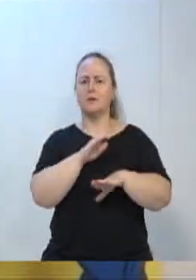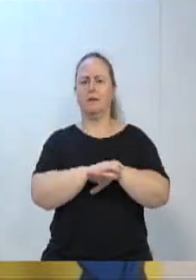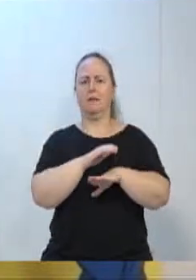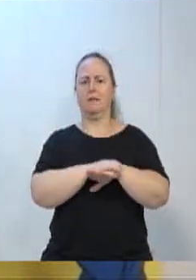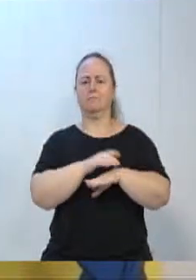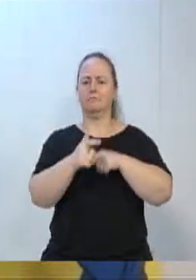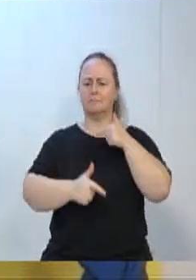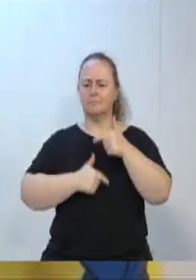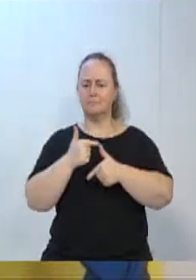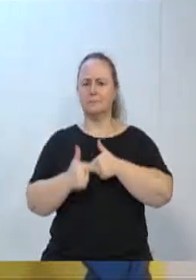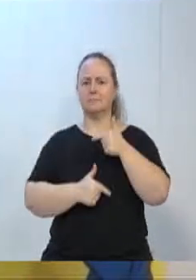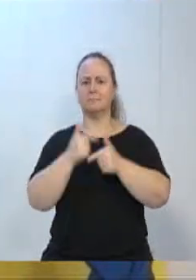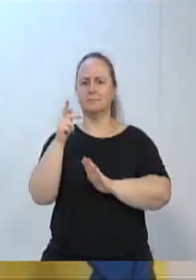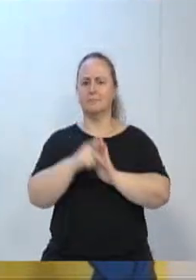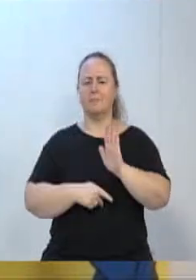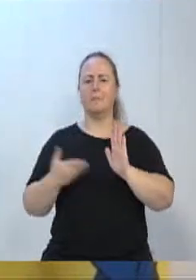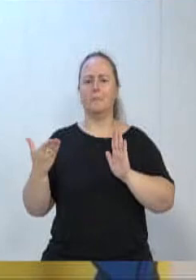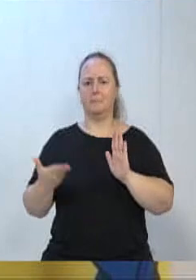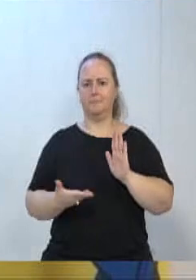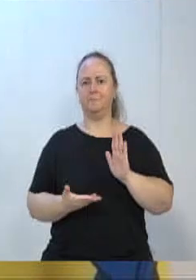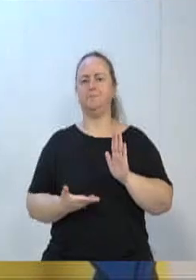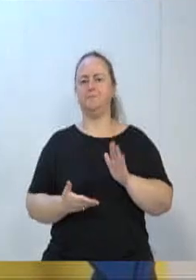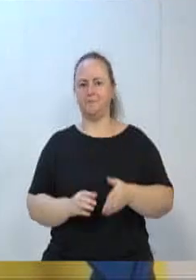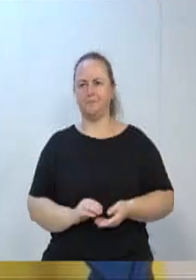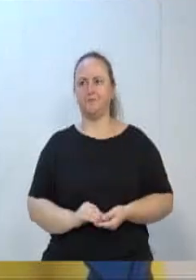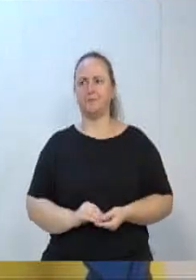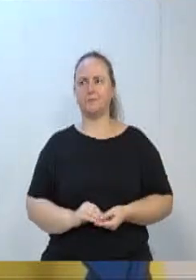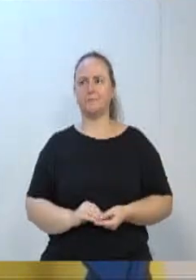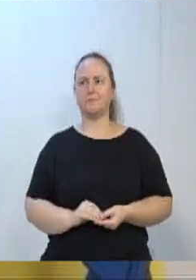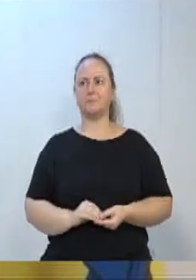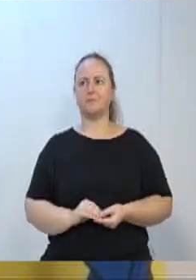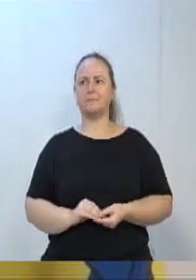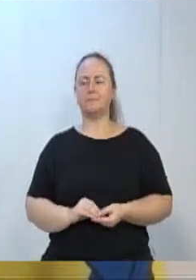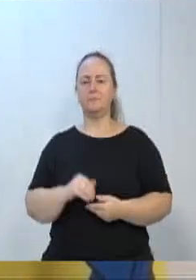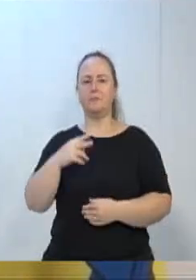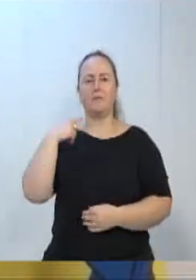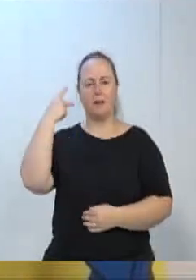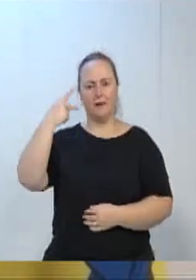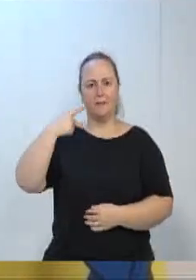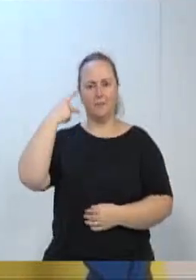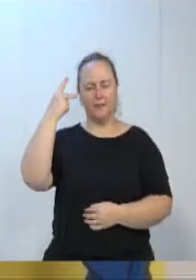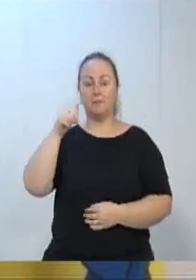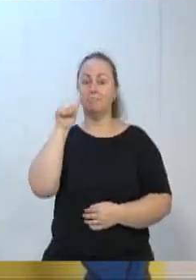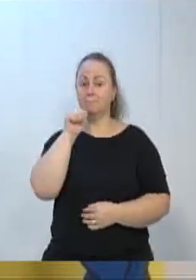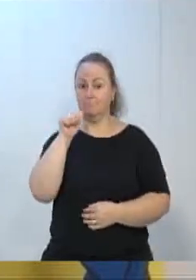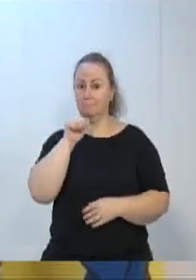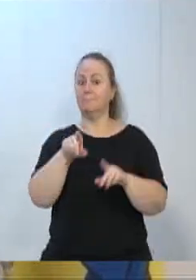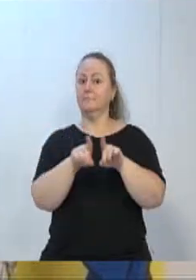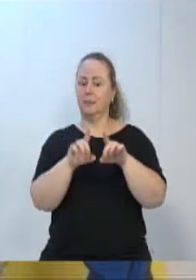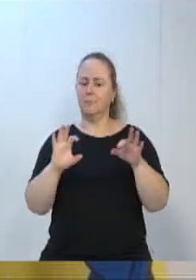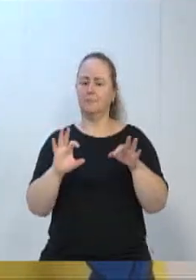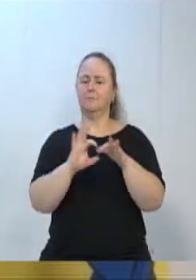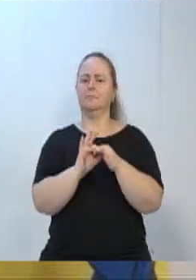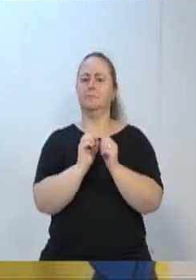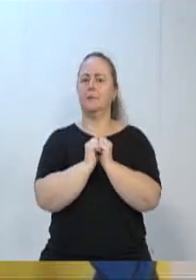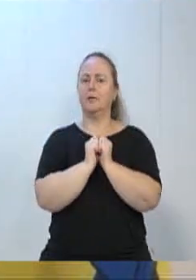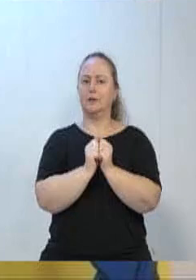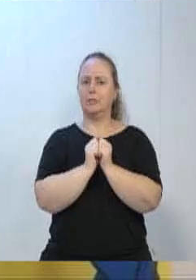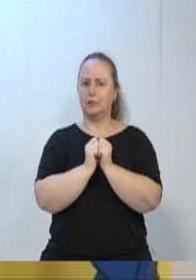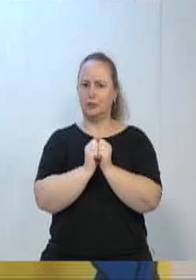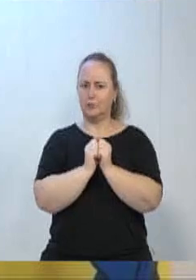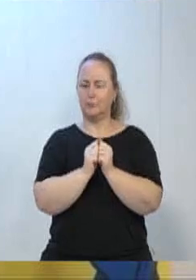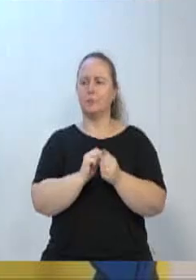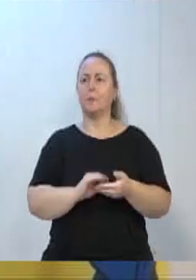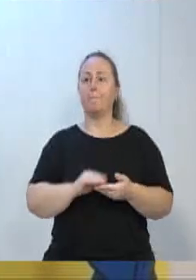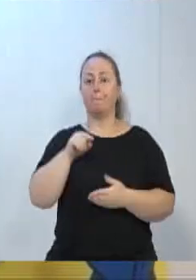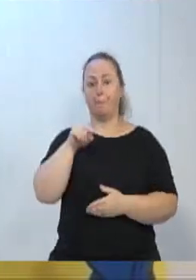acontecesse esse projeto. As vereadoras que também encabeçaram comigo aqui na Câmara, E esse